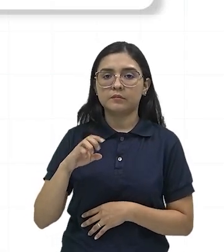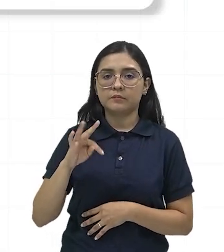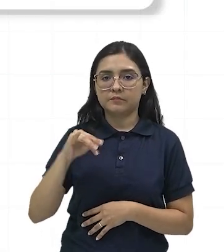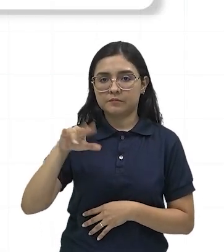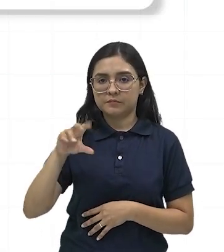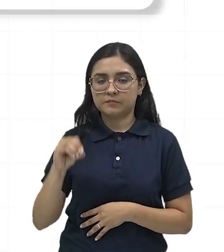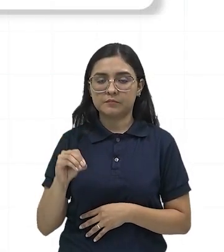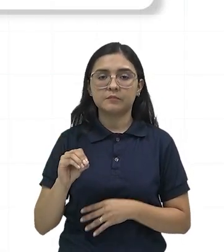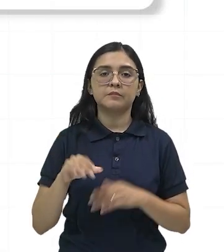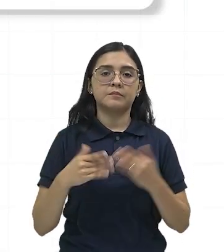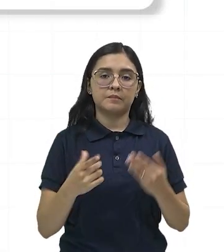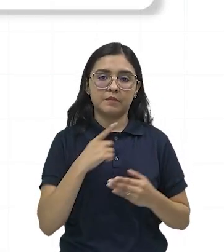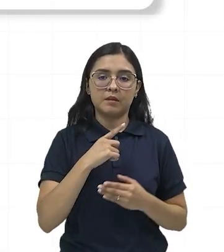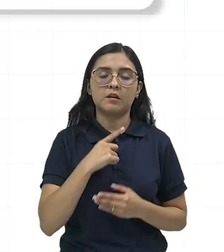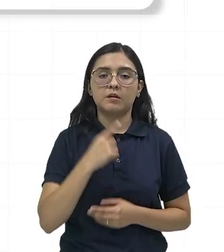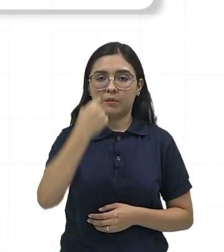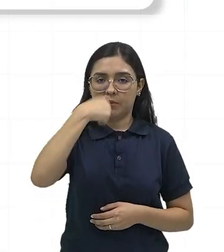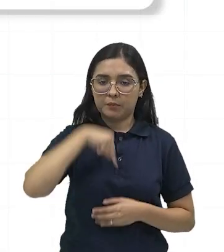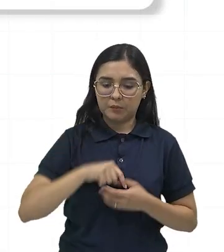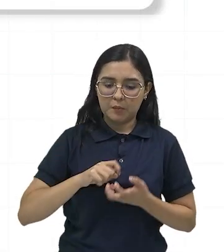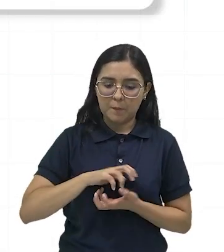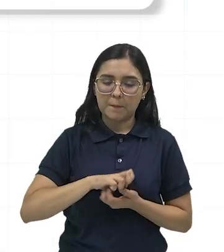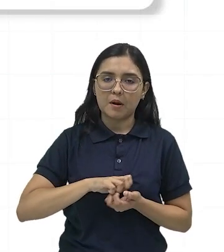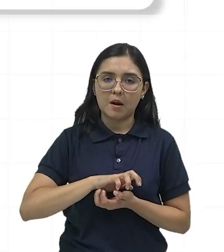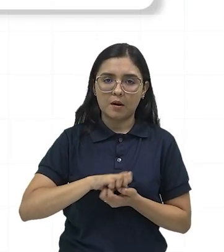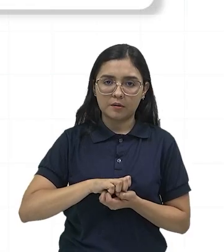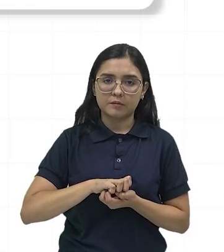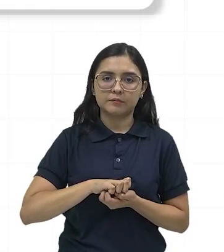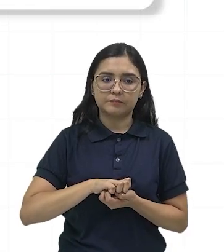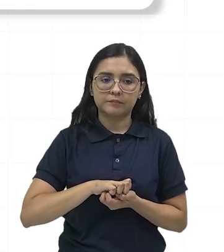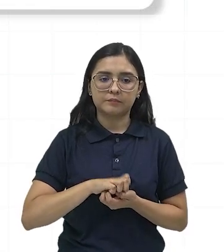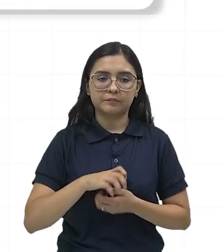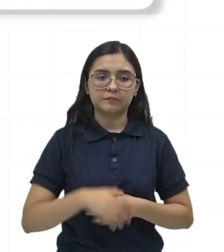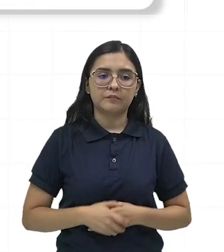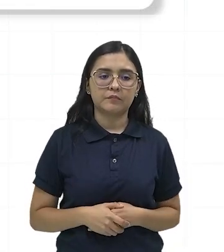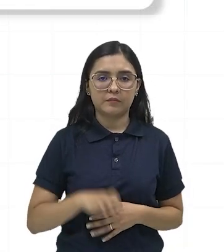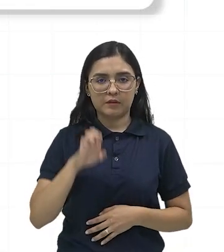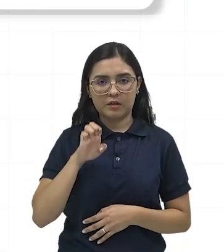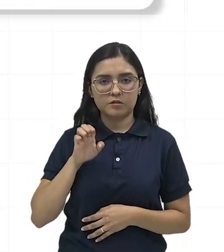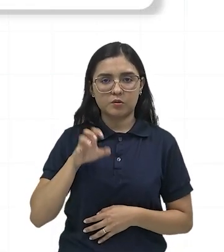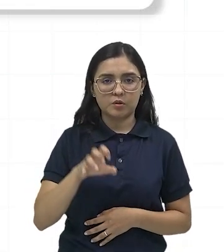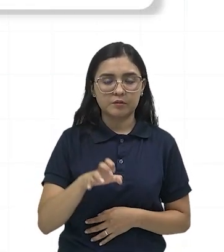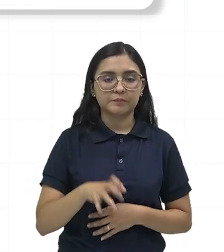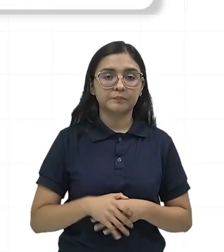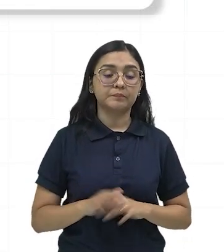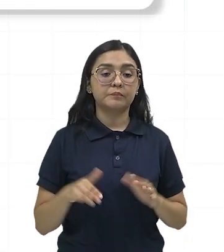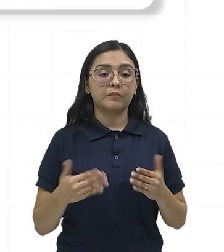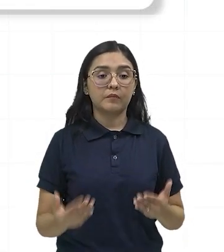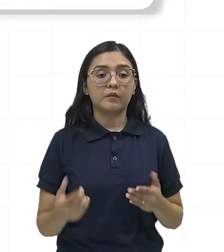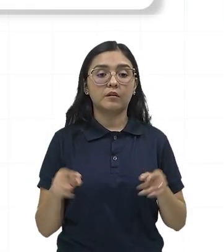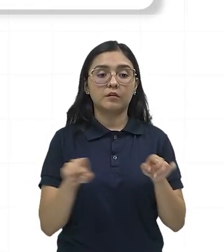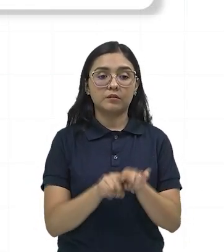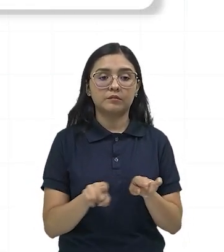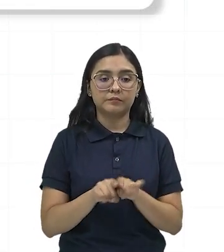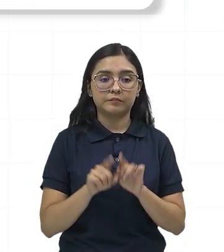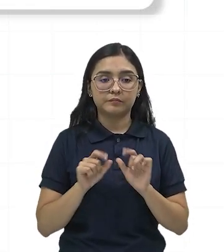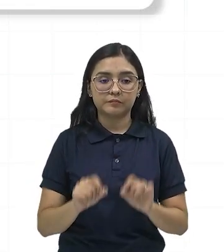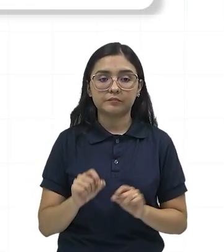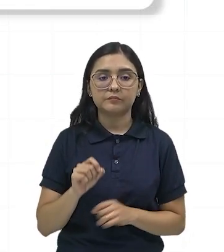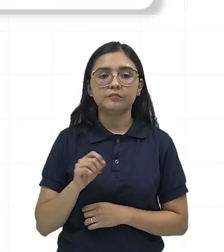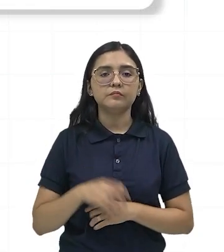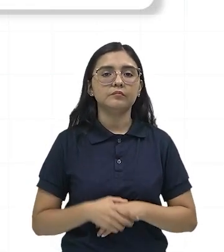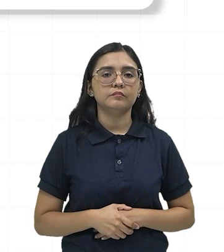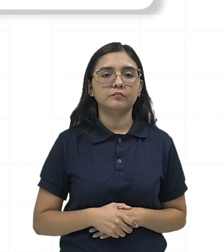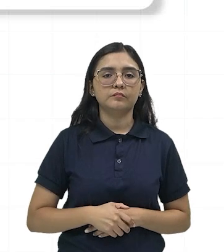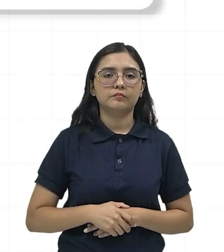atua na digestão, e essa é uma função exócrina dele, certo? E a função